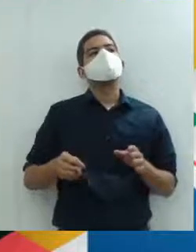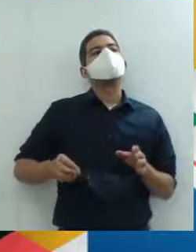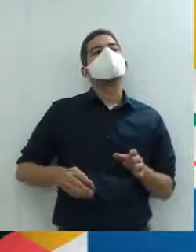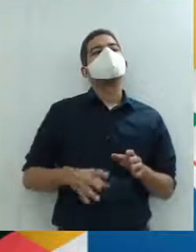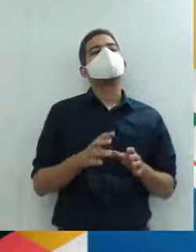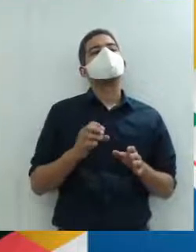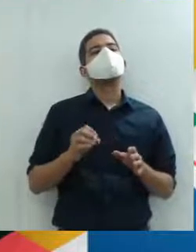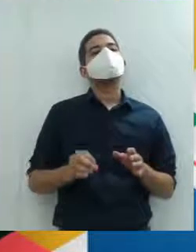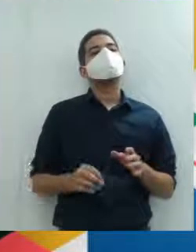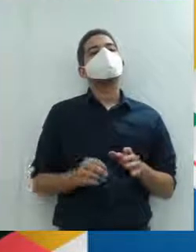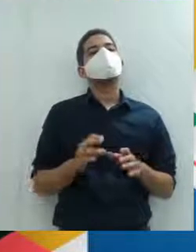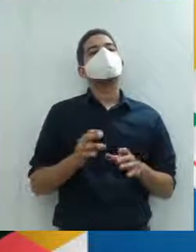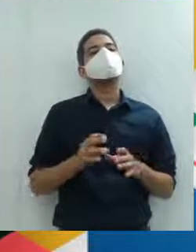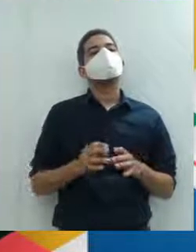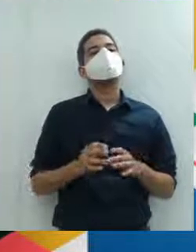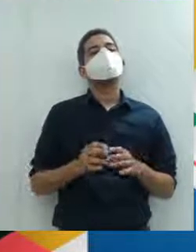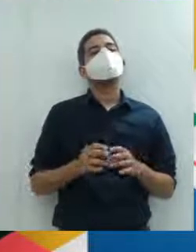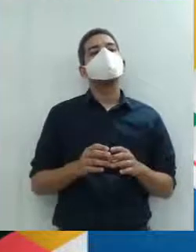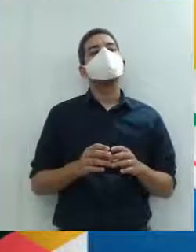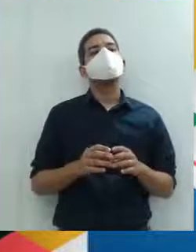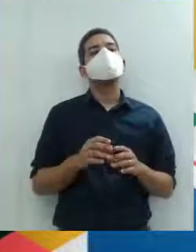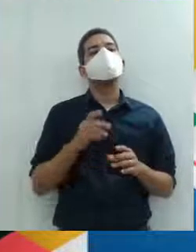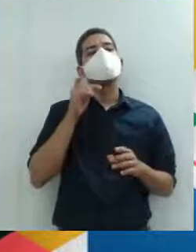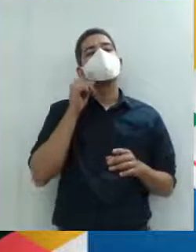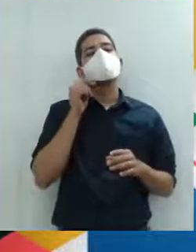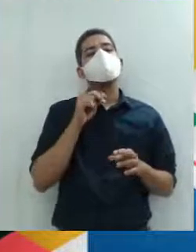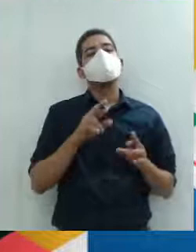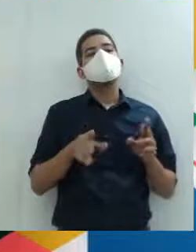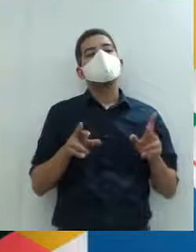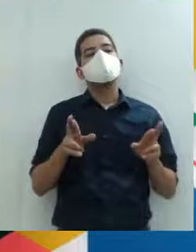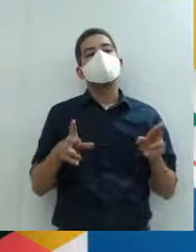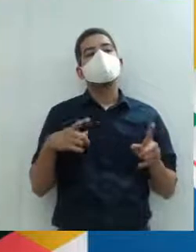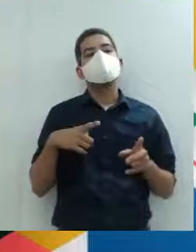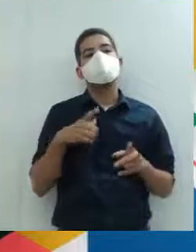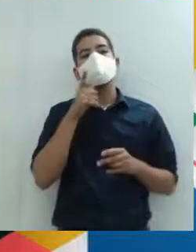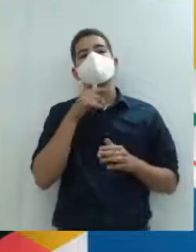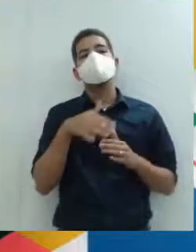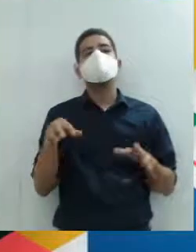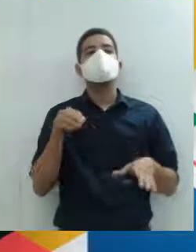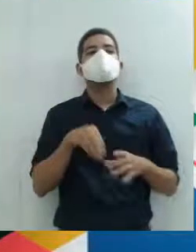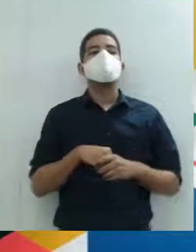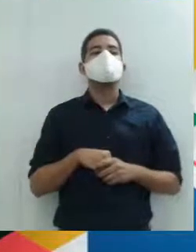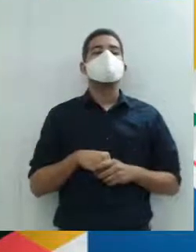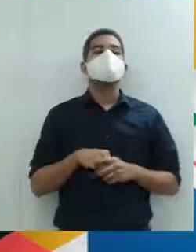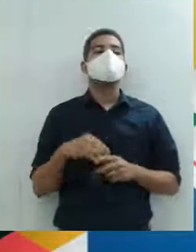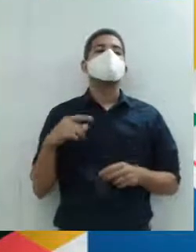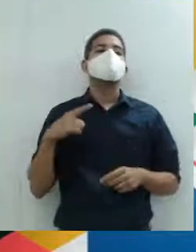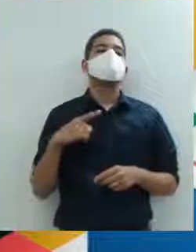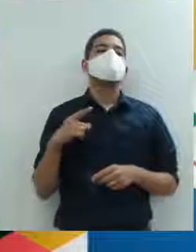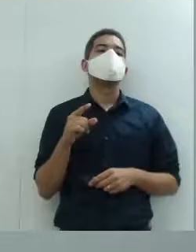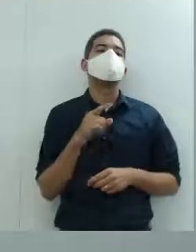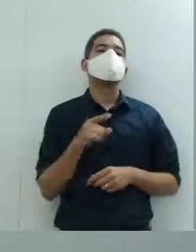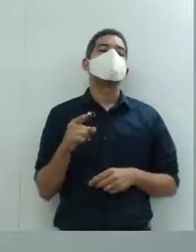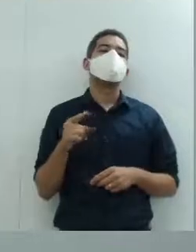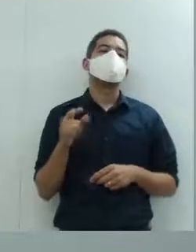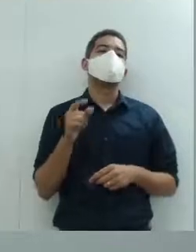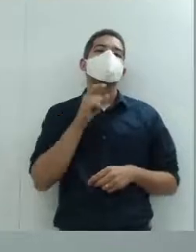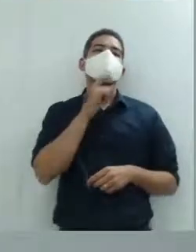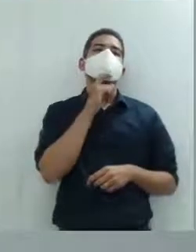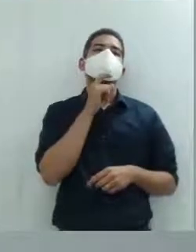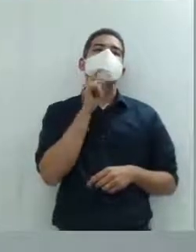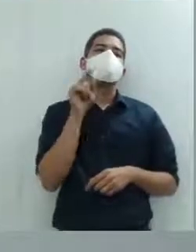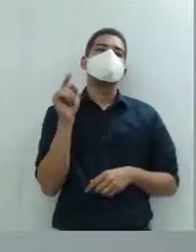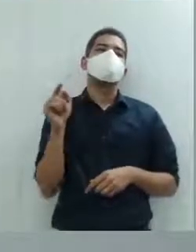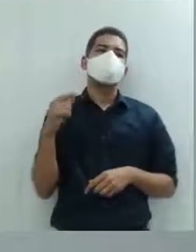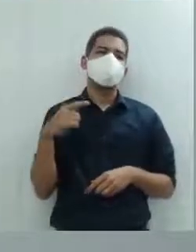temperatura e salinidade diferente correndo dentro do mar. E aí eu vou ter regiões frias do planeta, zonas